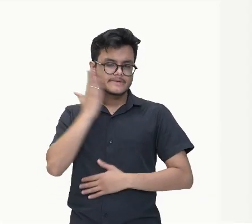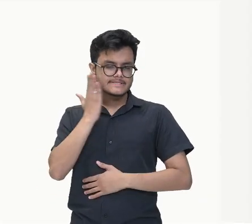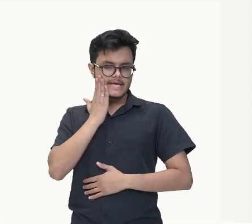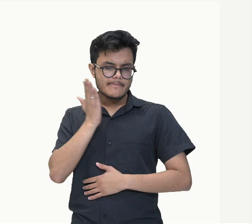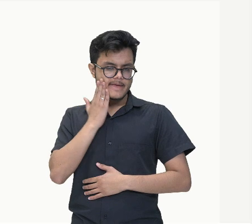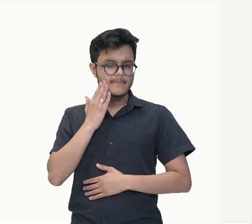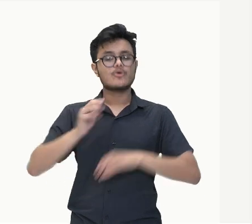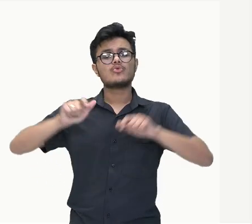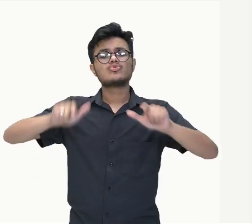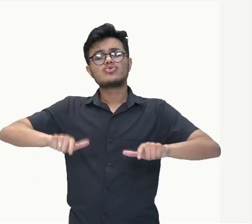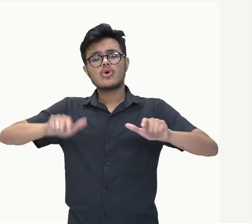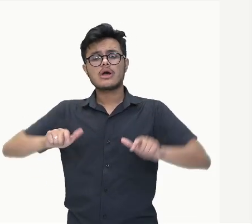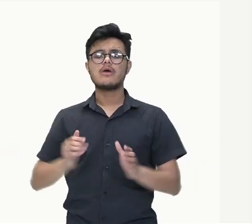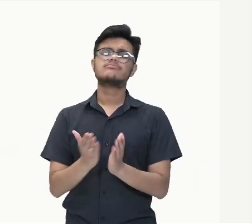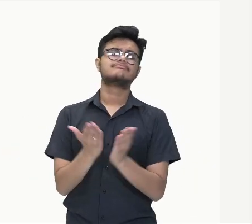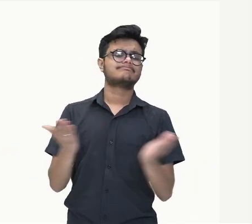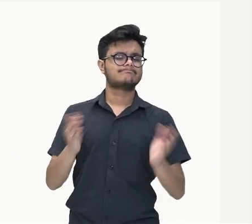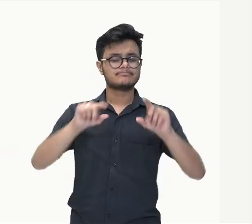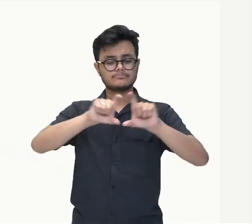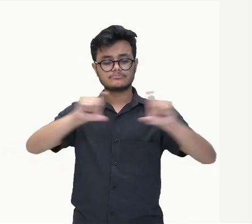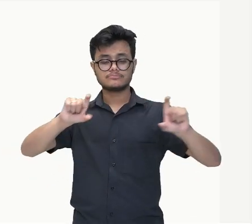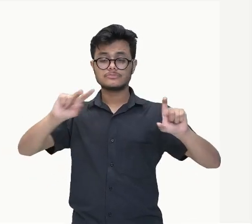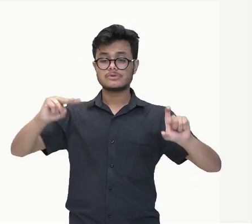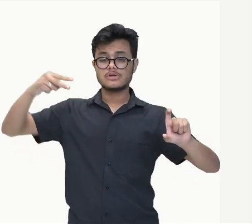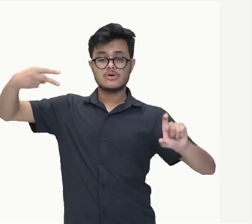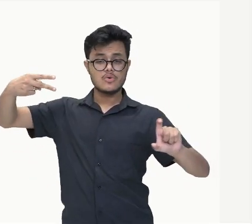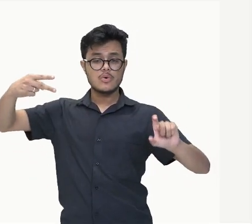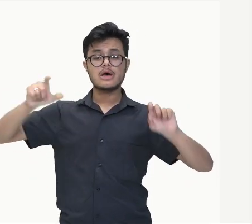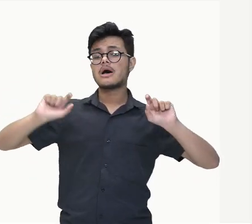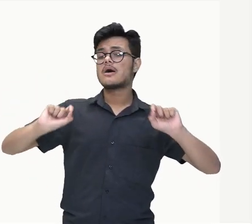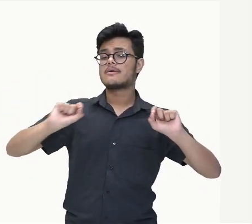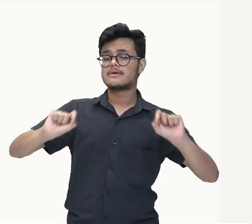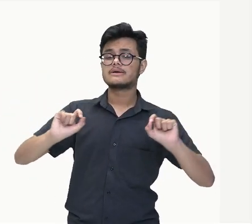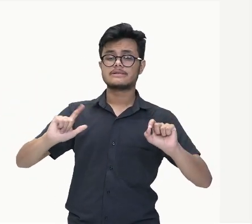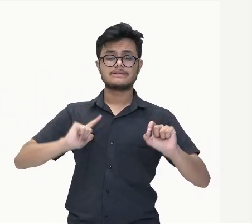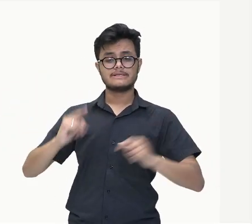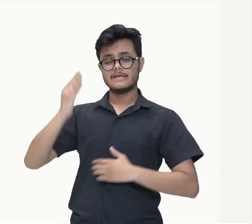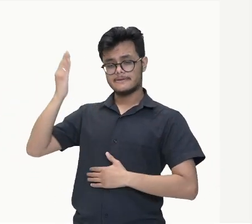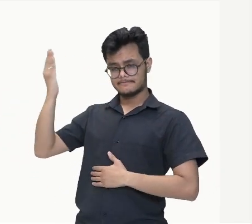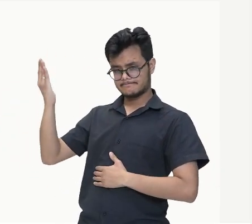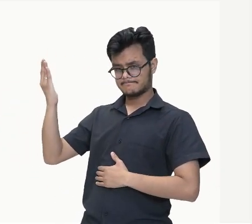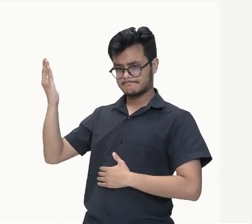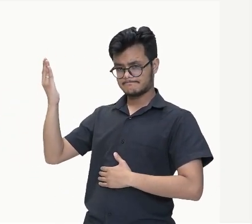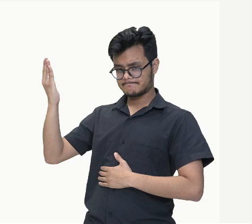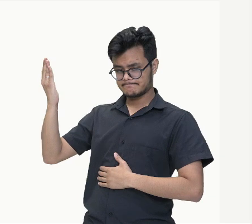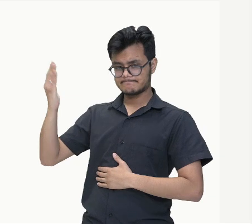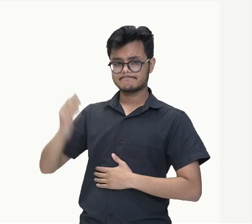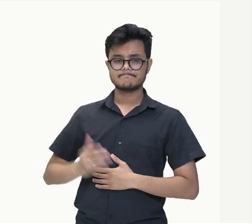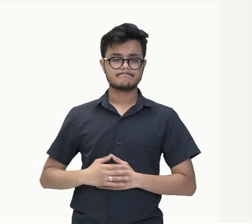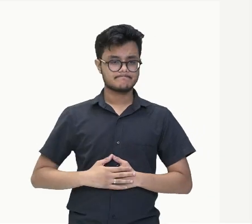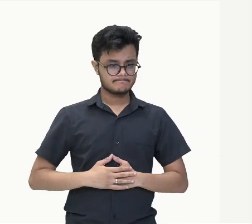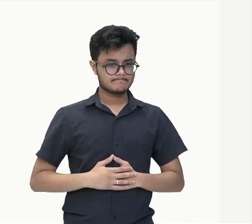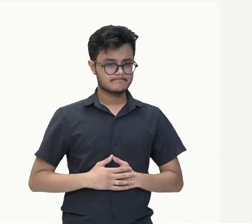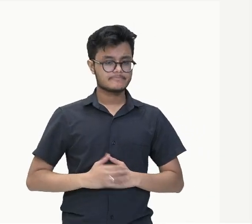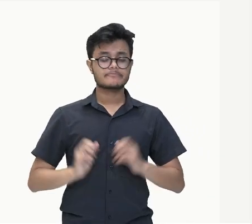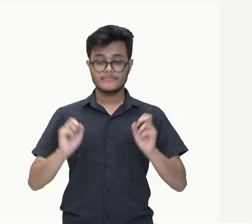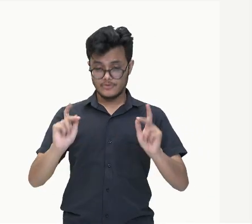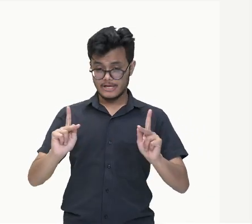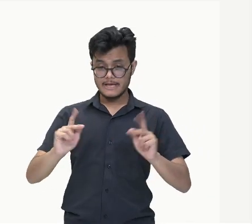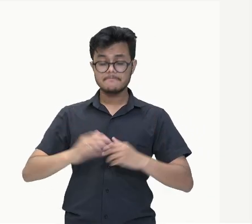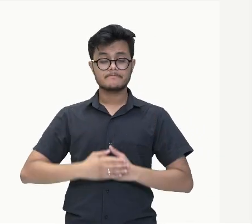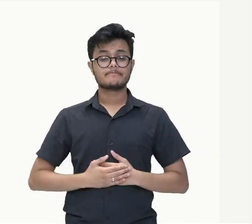vértice de uma função quadrática dada por f de x, né, x ao quadrado mais bx mais